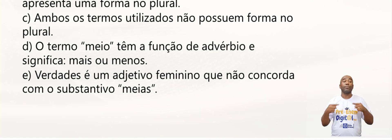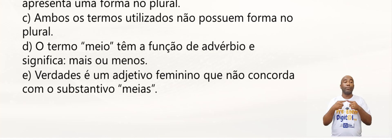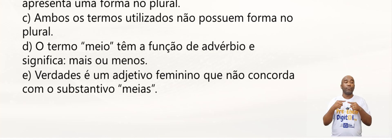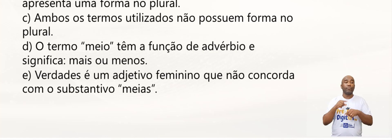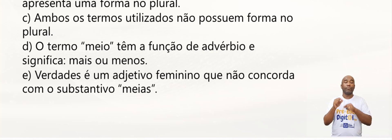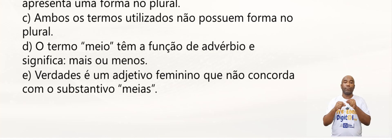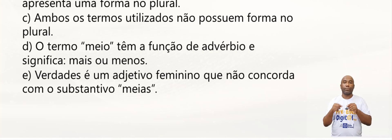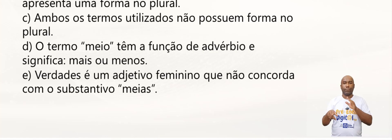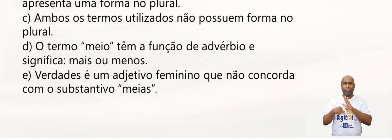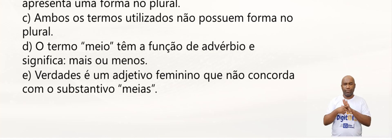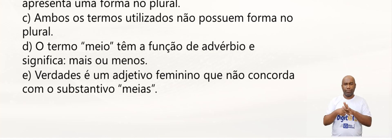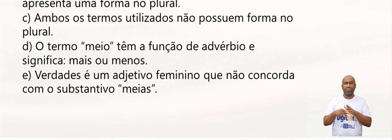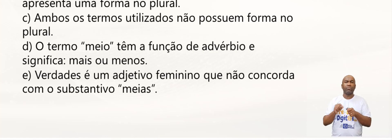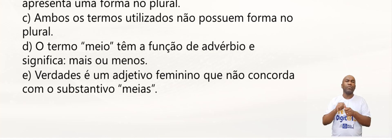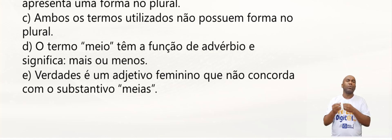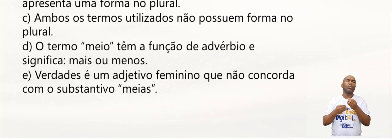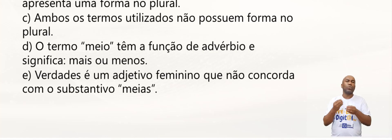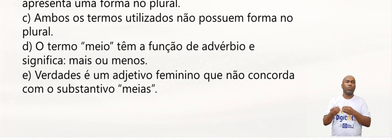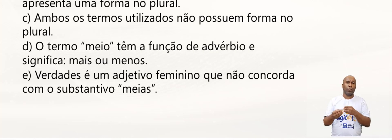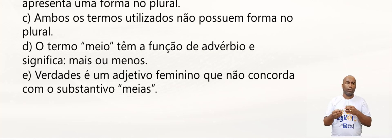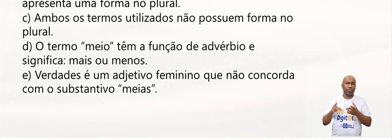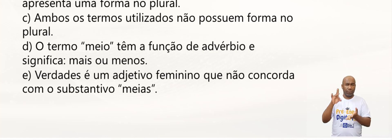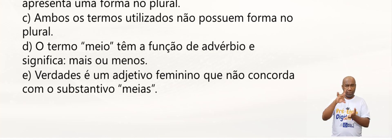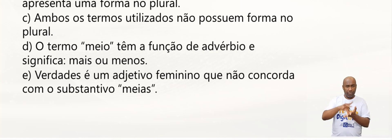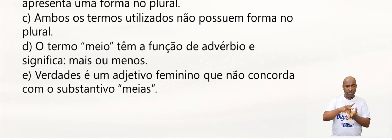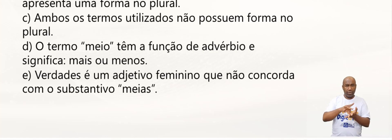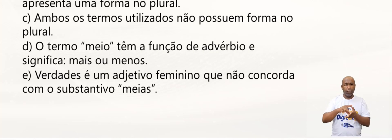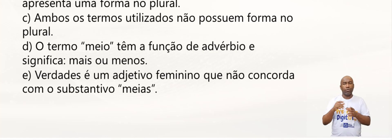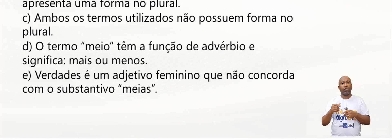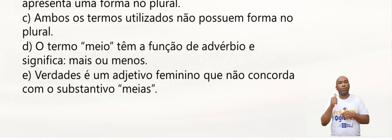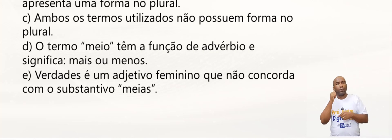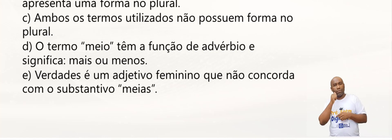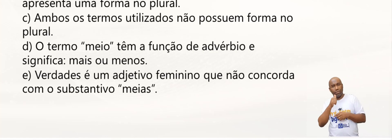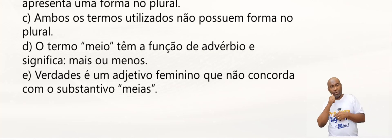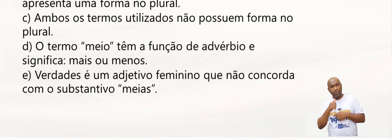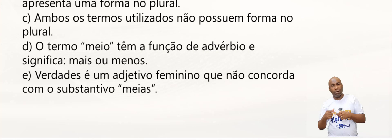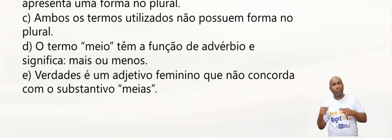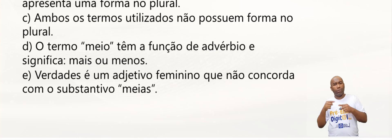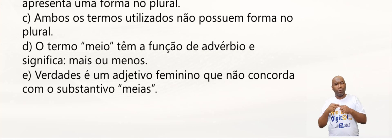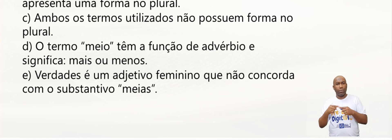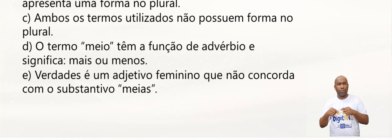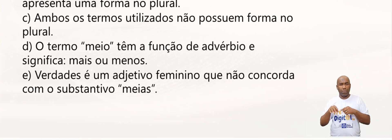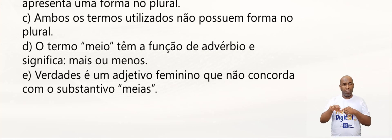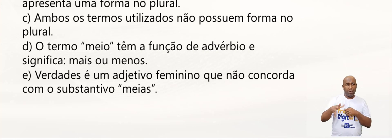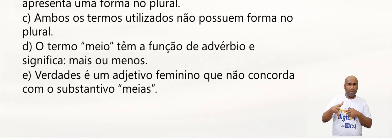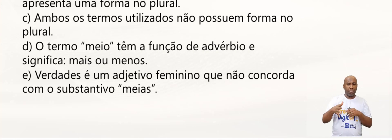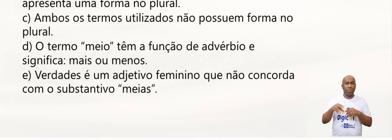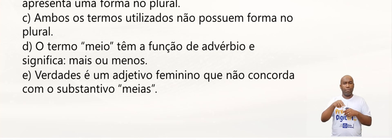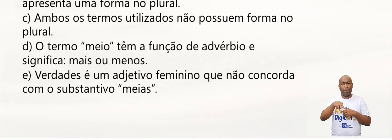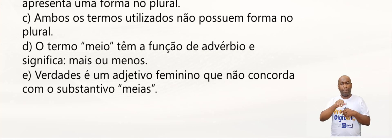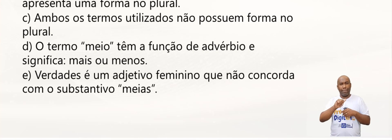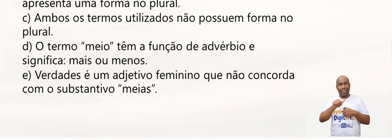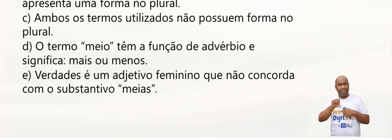Verdades é um adjetivo feminino que não concorda com o substantivo meias?